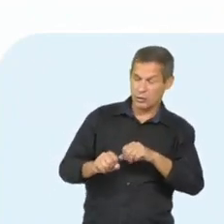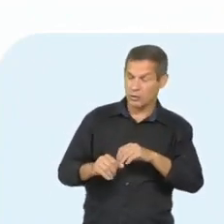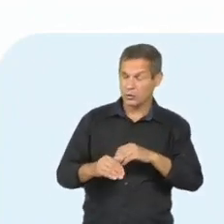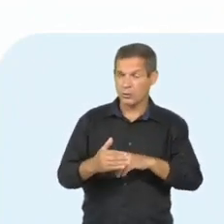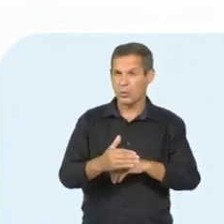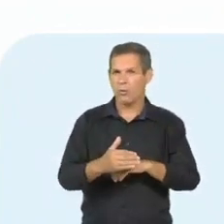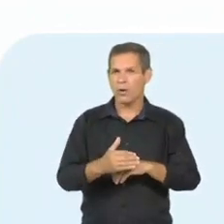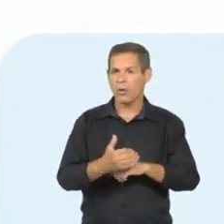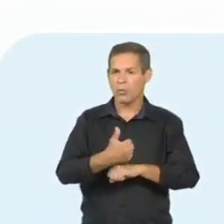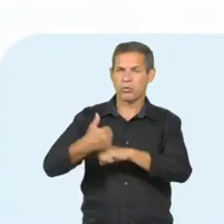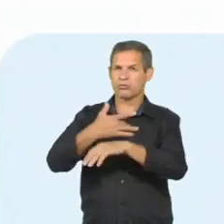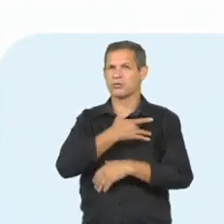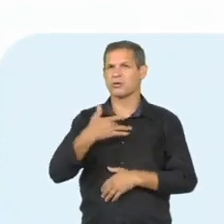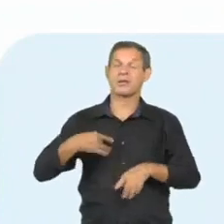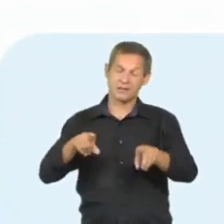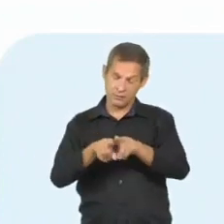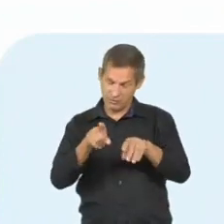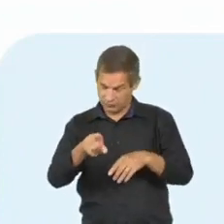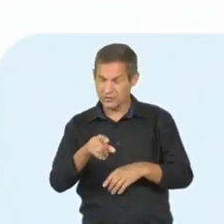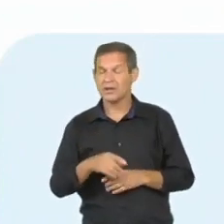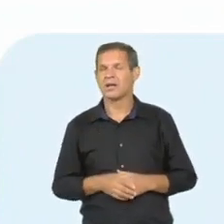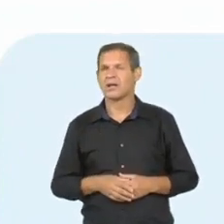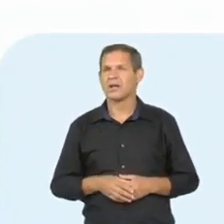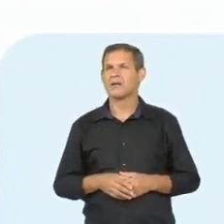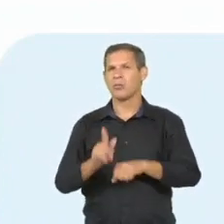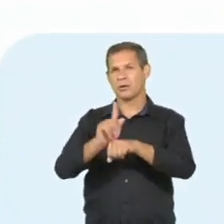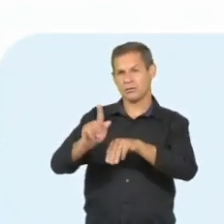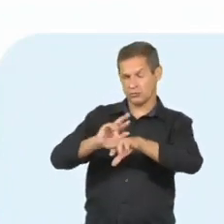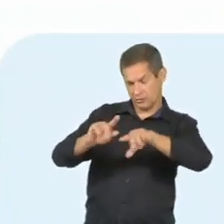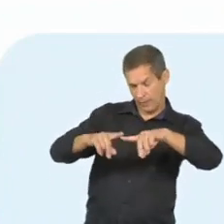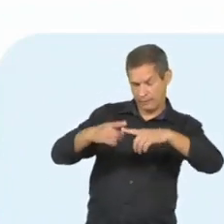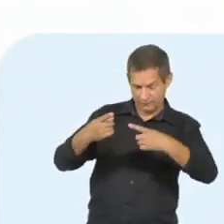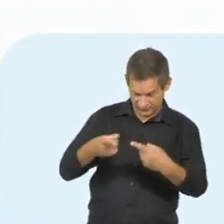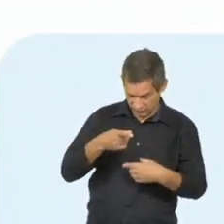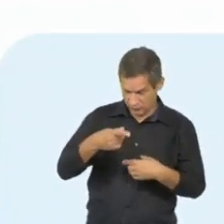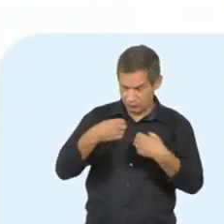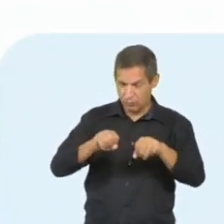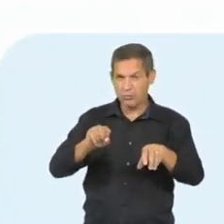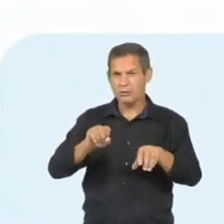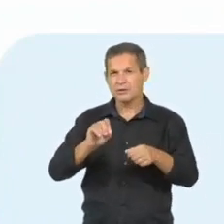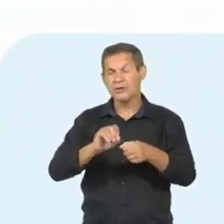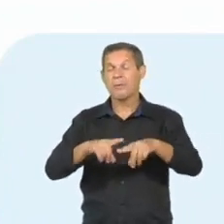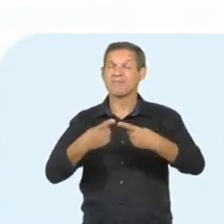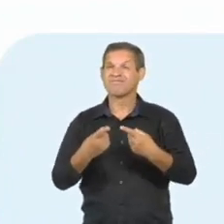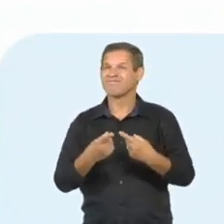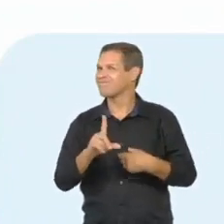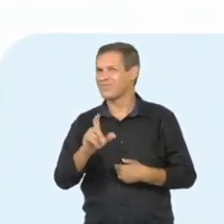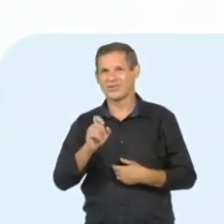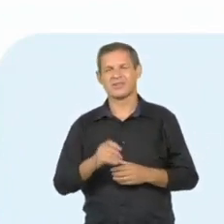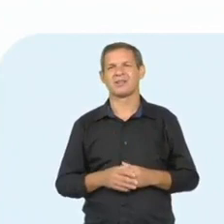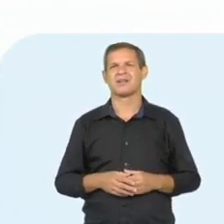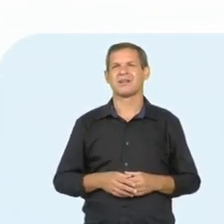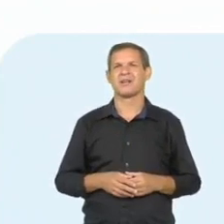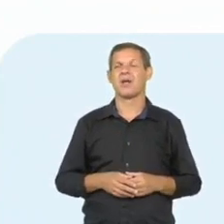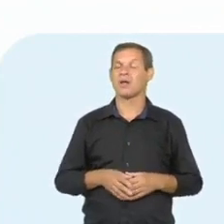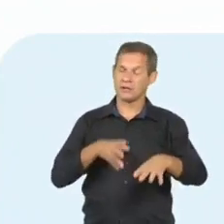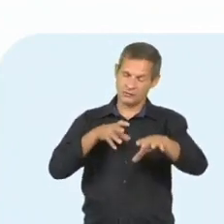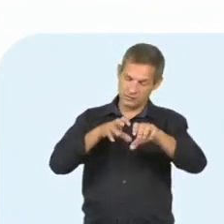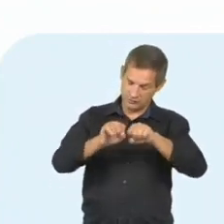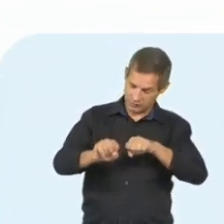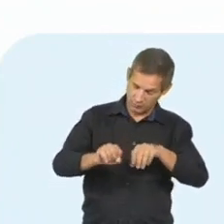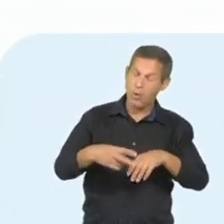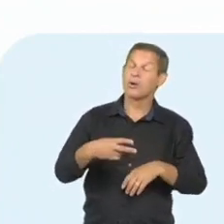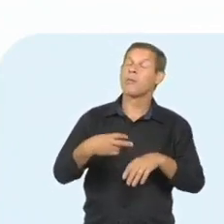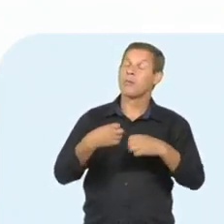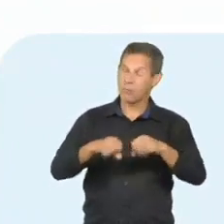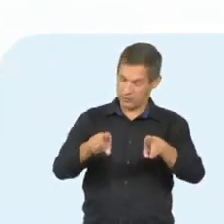saúde, ou se você já é de outra graduação, você pode fazer isso. Se você não é formado, você também